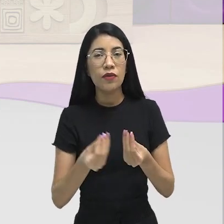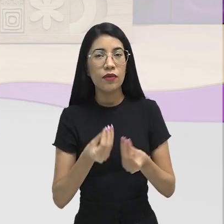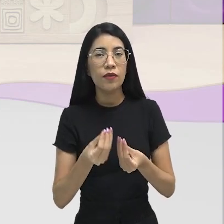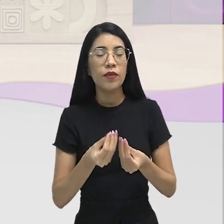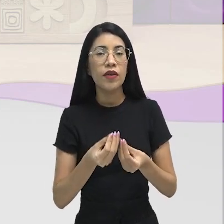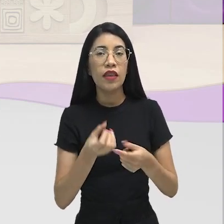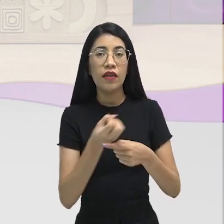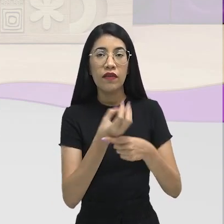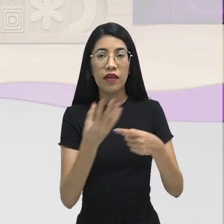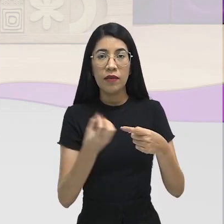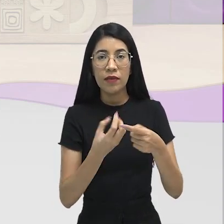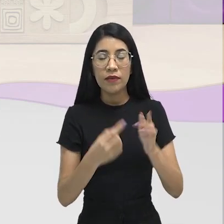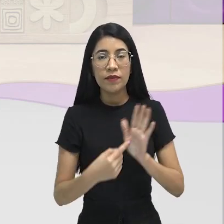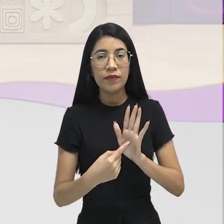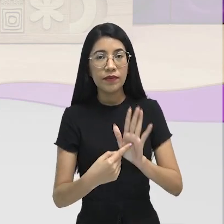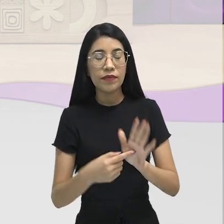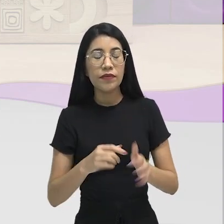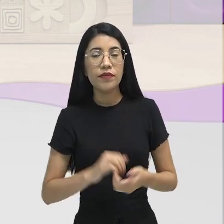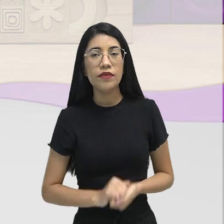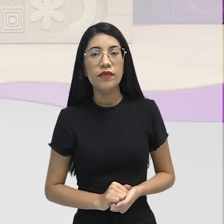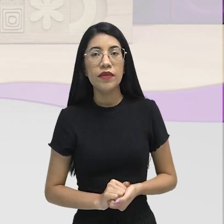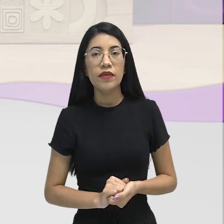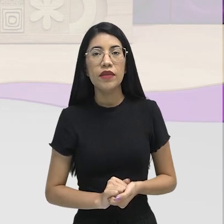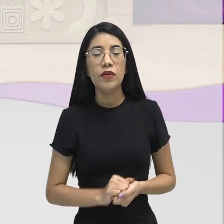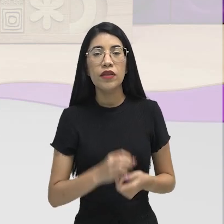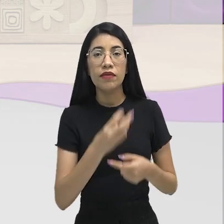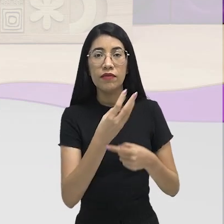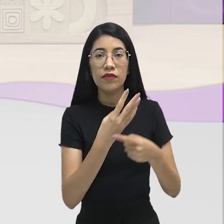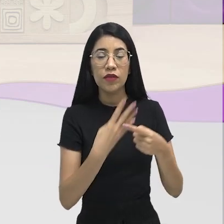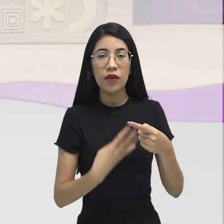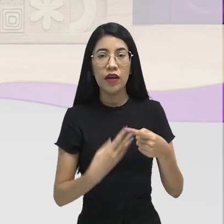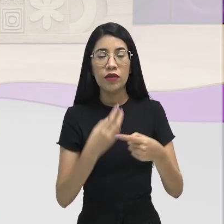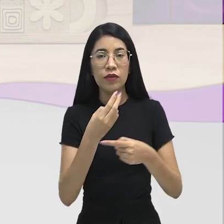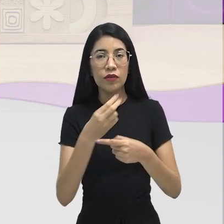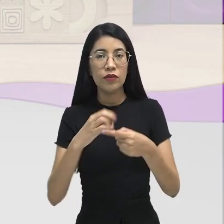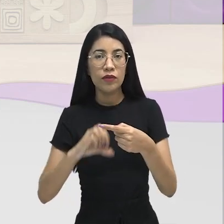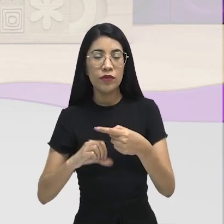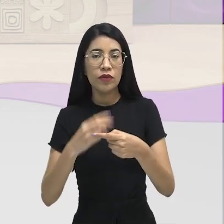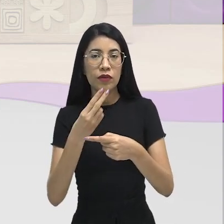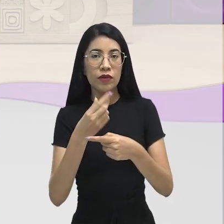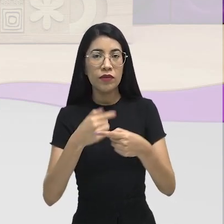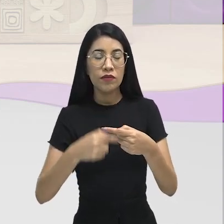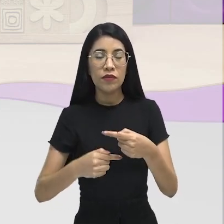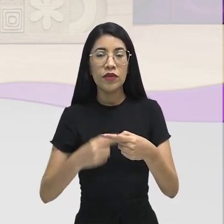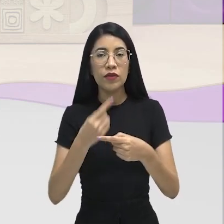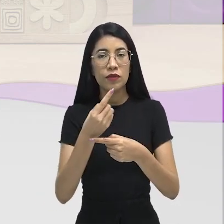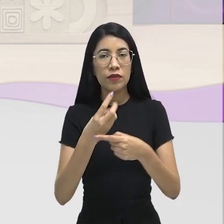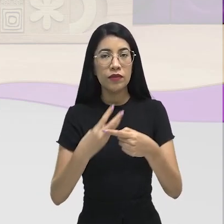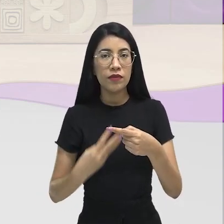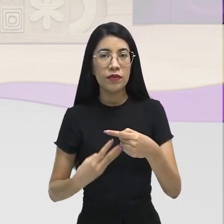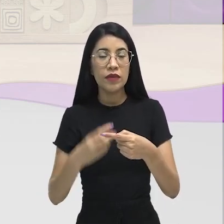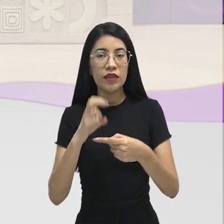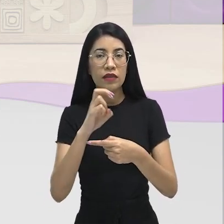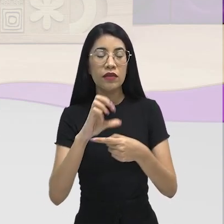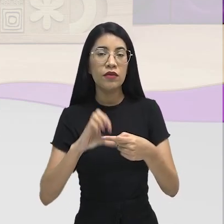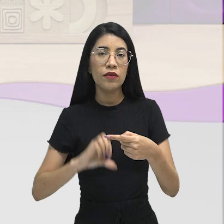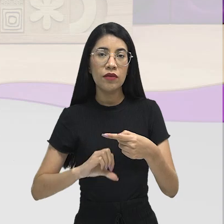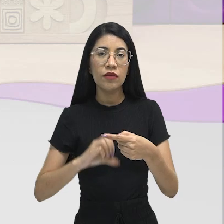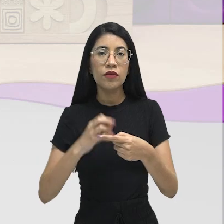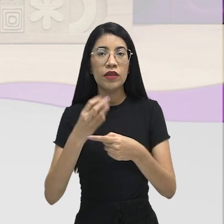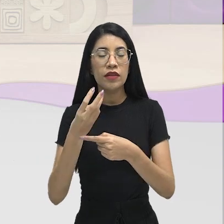justamente a fração. Então nós temos aqui 1/4, 3/9, 2/7, 1/3, 5/9